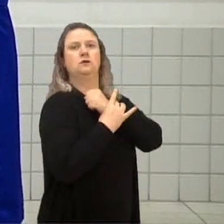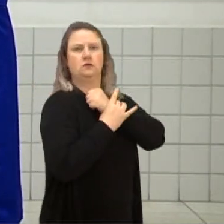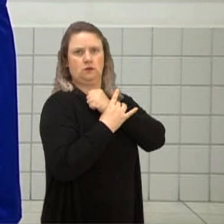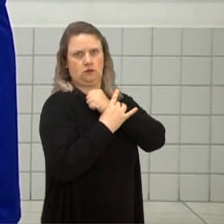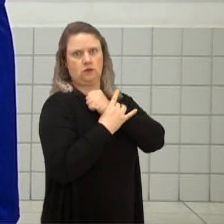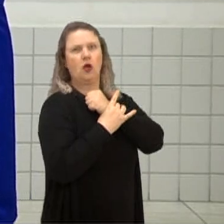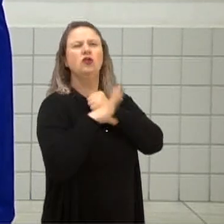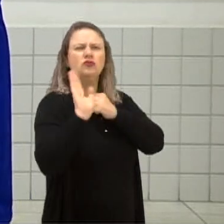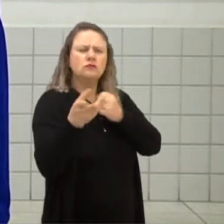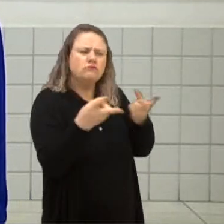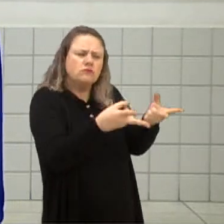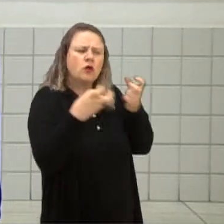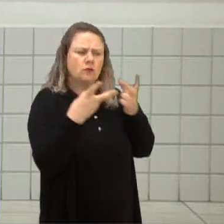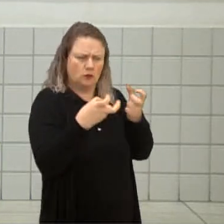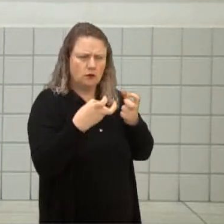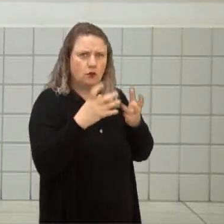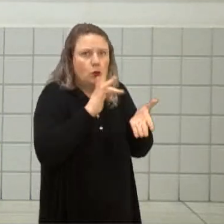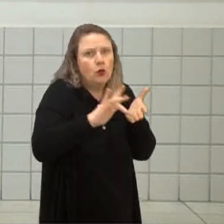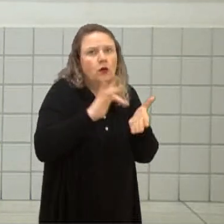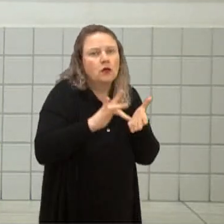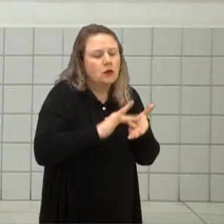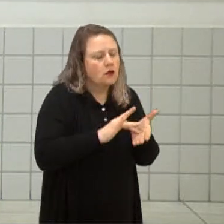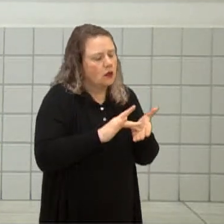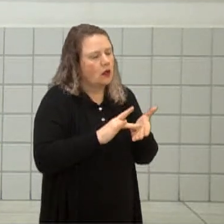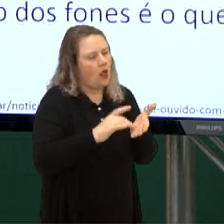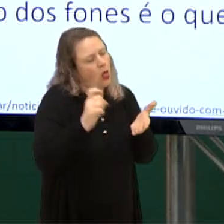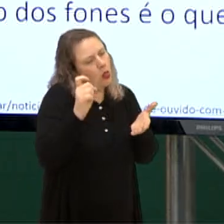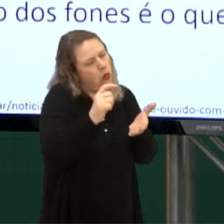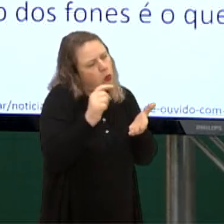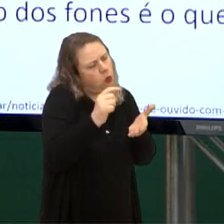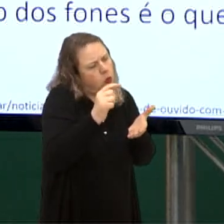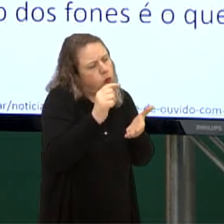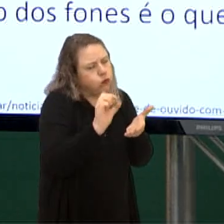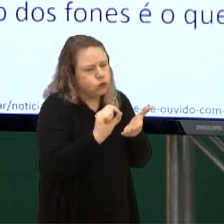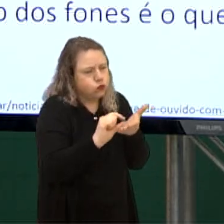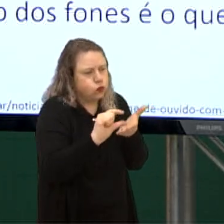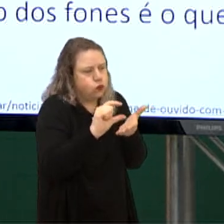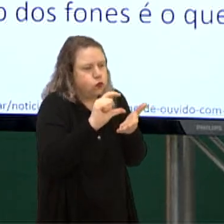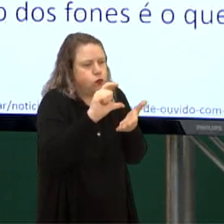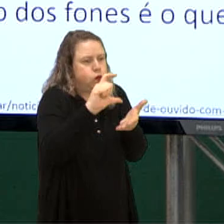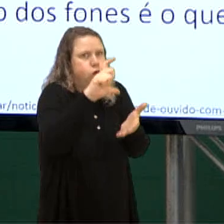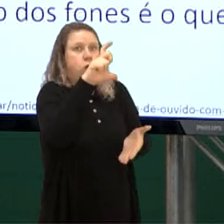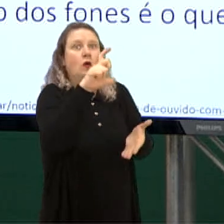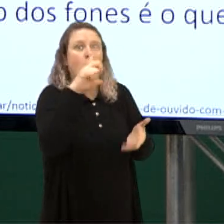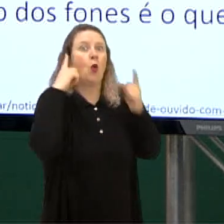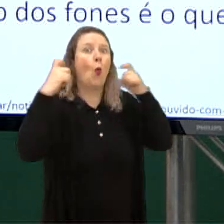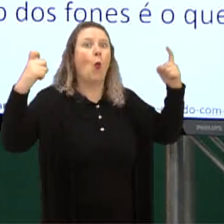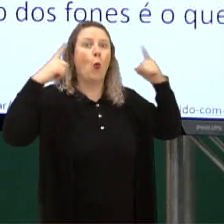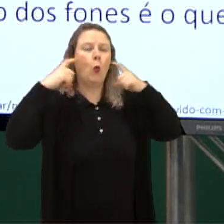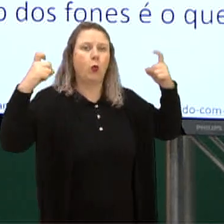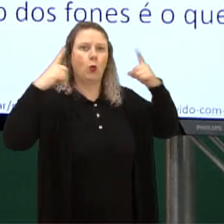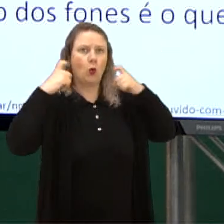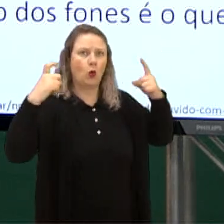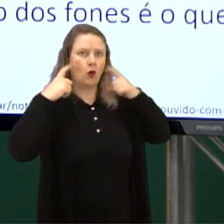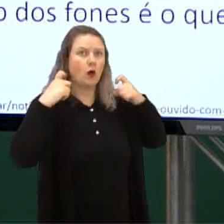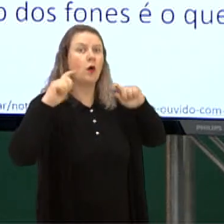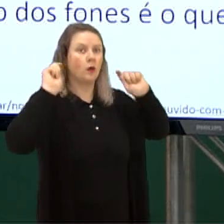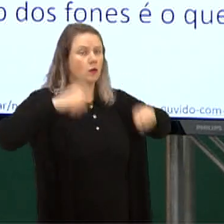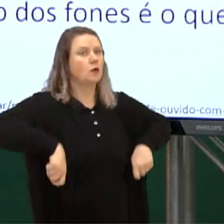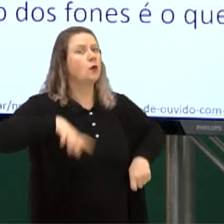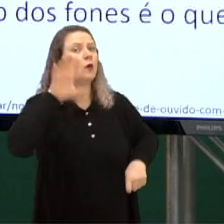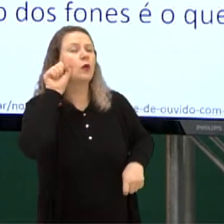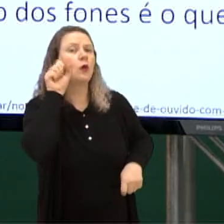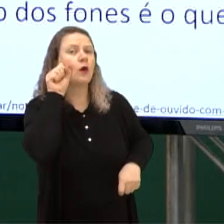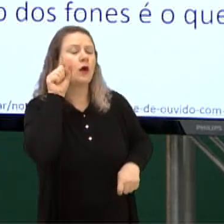Você já percebeu isso no seu celular? Quando você conecta um fone de ouvido e você aumenta o som, né, para poder ouvi-lo,